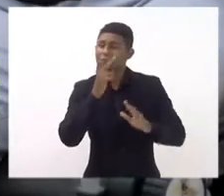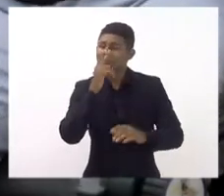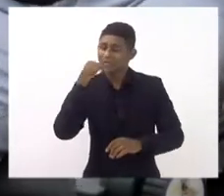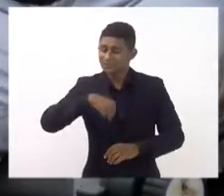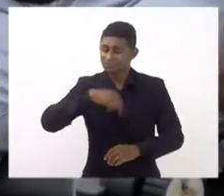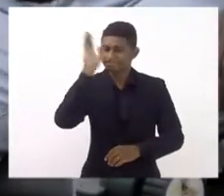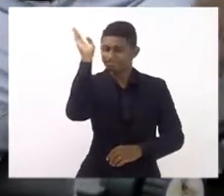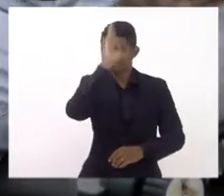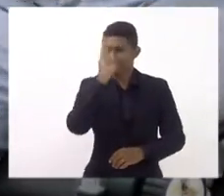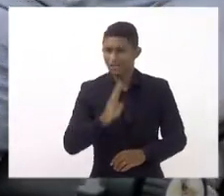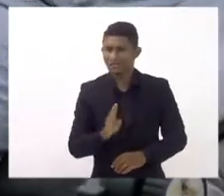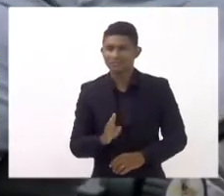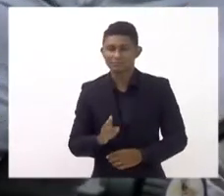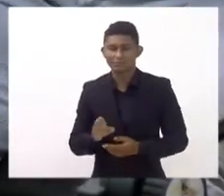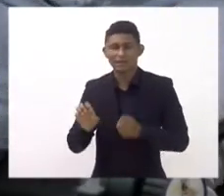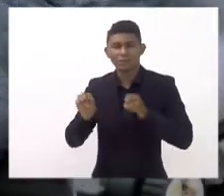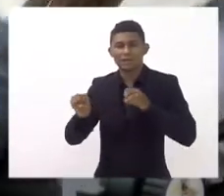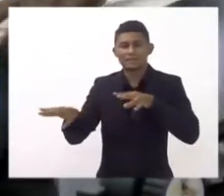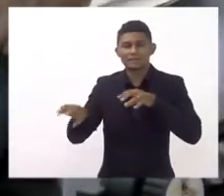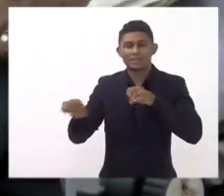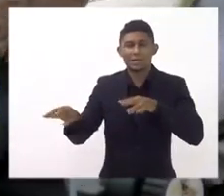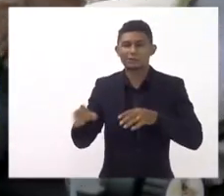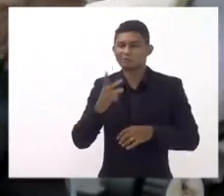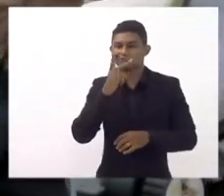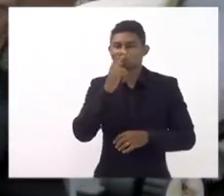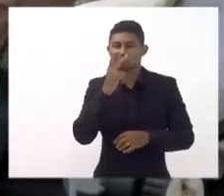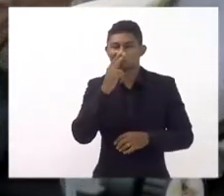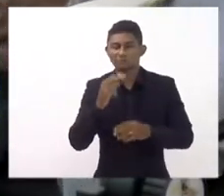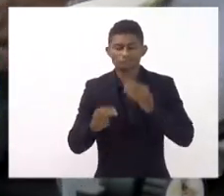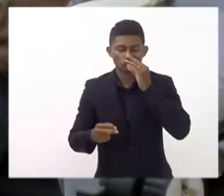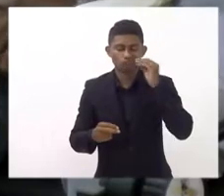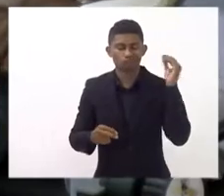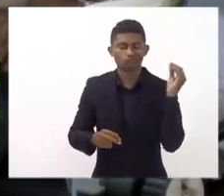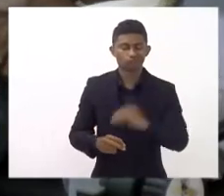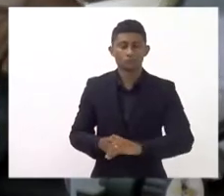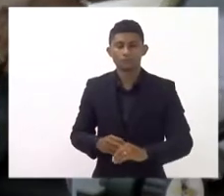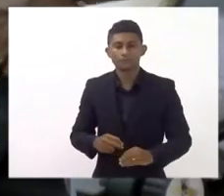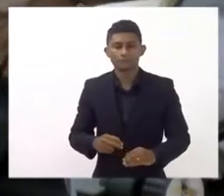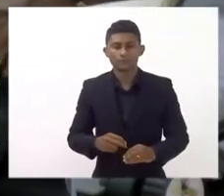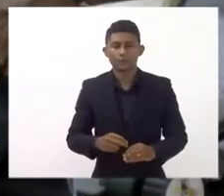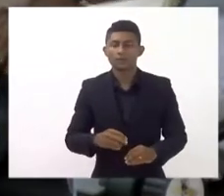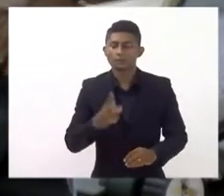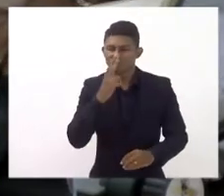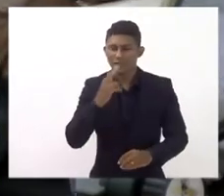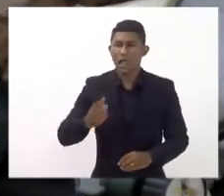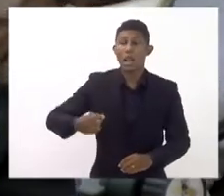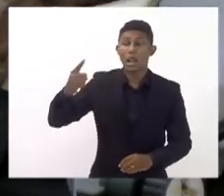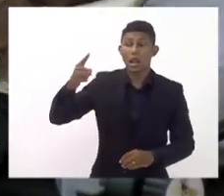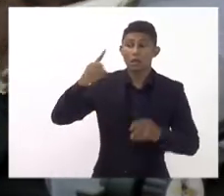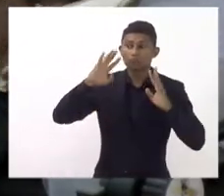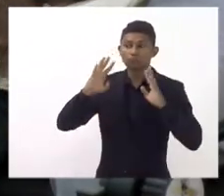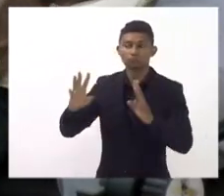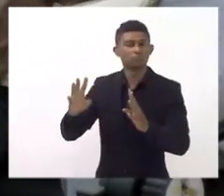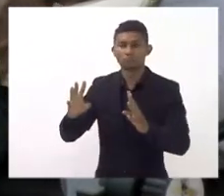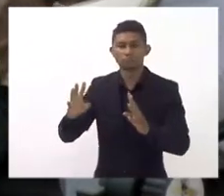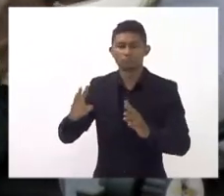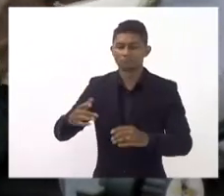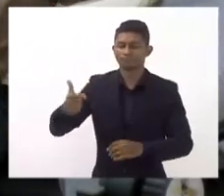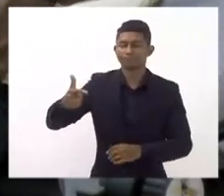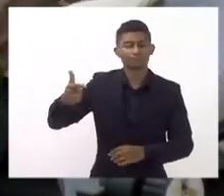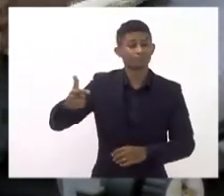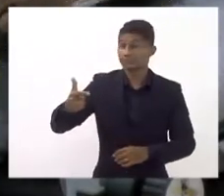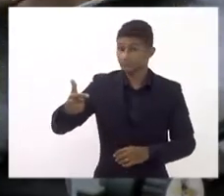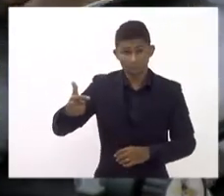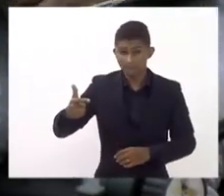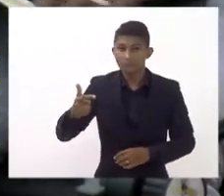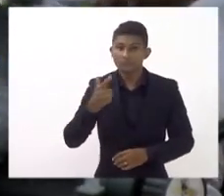a educação não fica sequer em segundo plano. Porque se ficasse em segundo plano, era notada e vista, mas nem isso ela